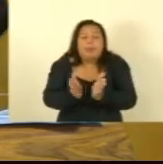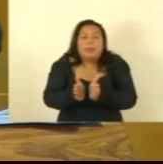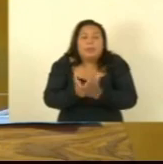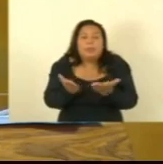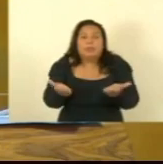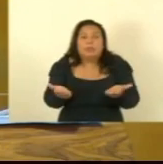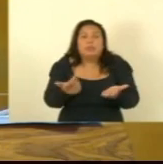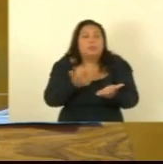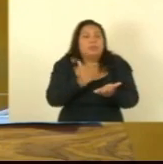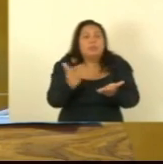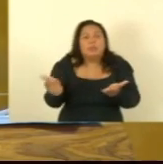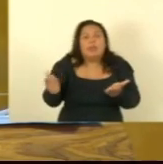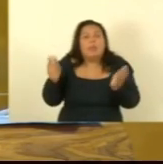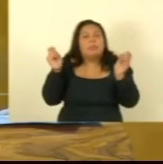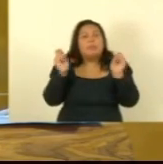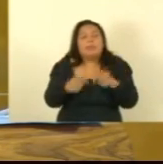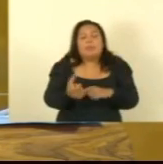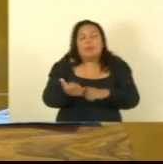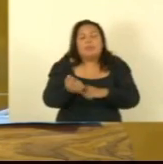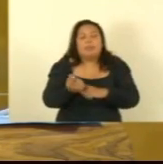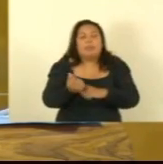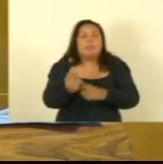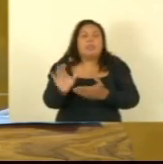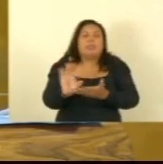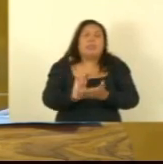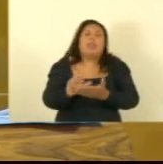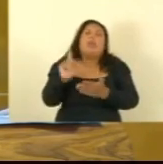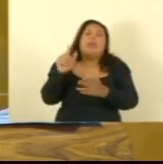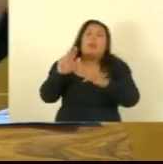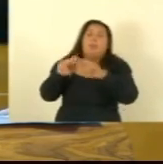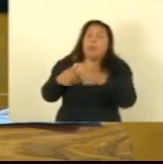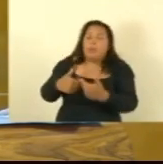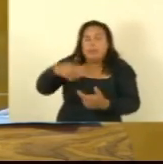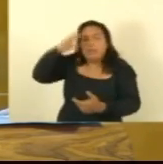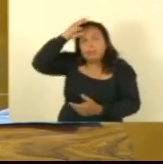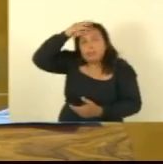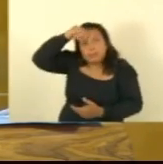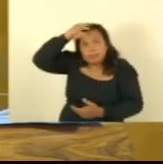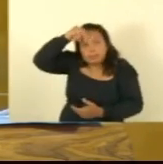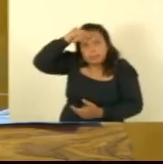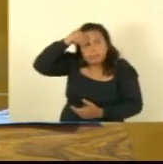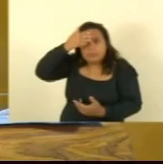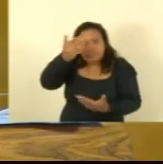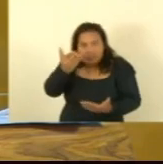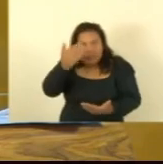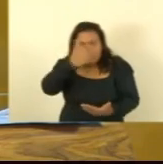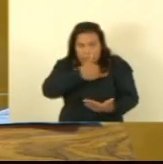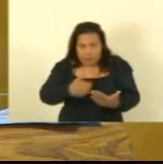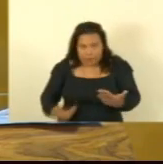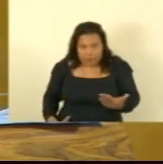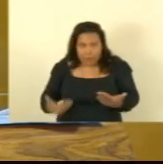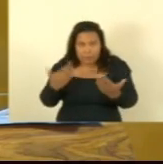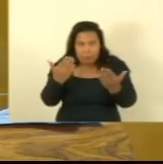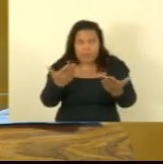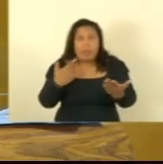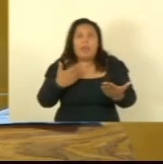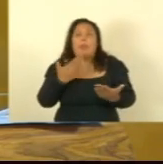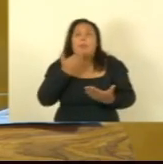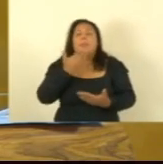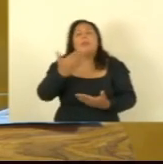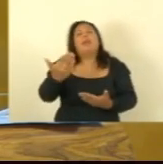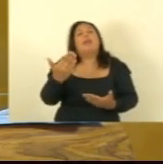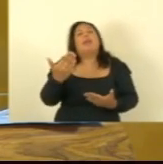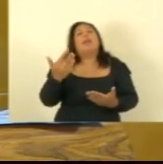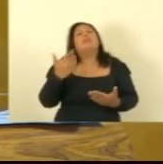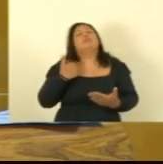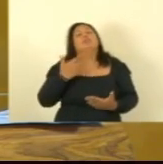pessoas que não têm condições financeiras. E por isso, Renato Casagrande, fica o apelo, deputado